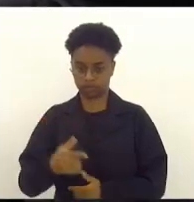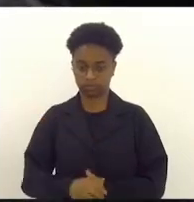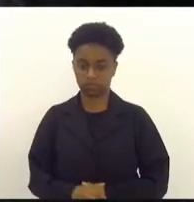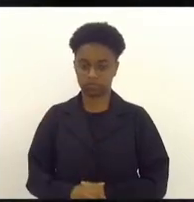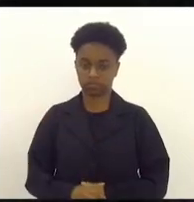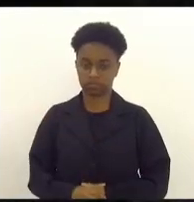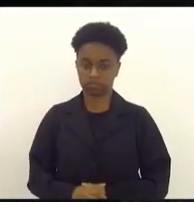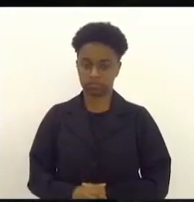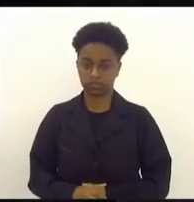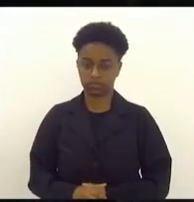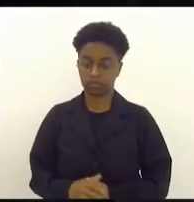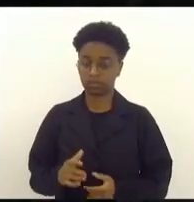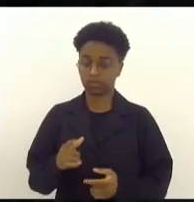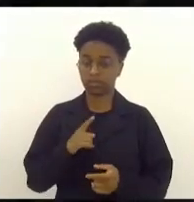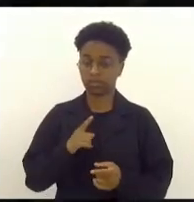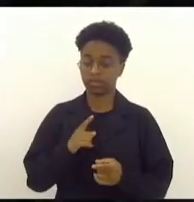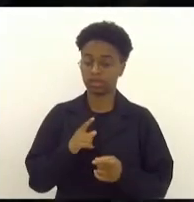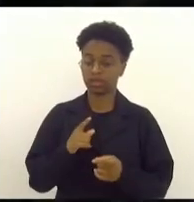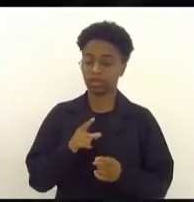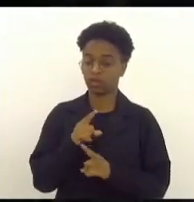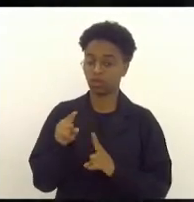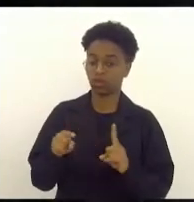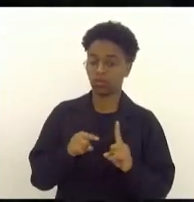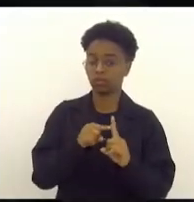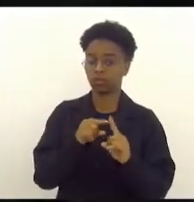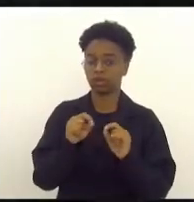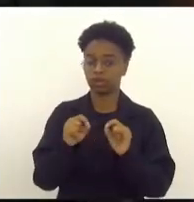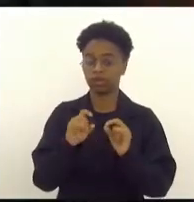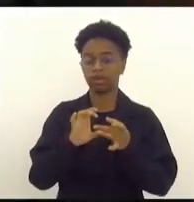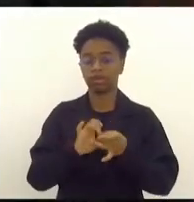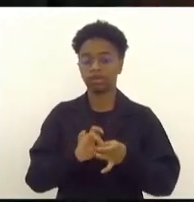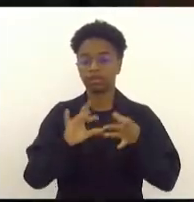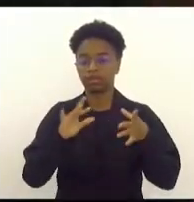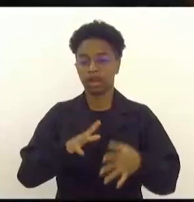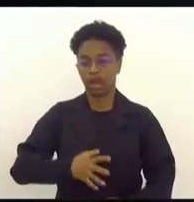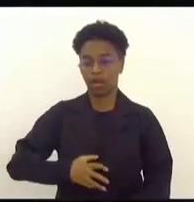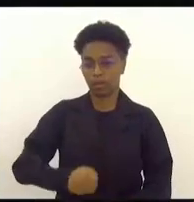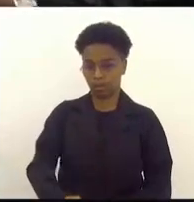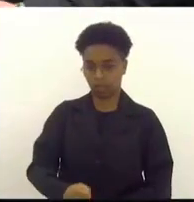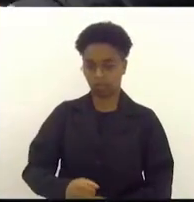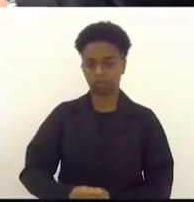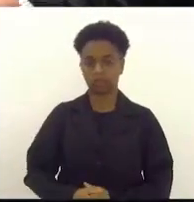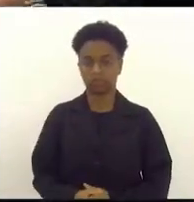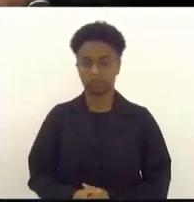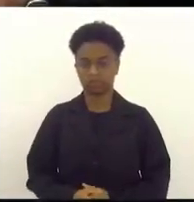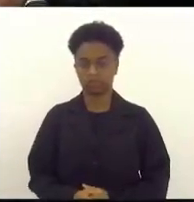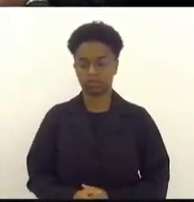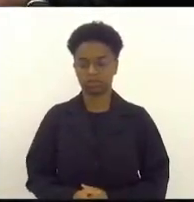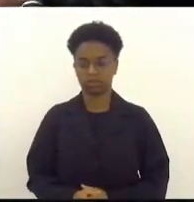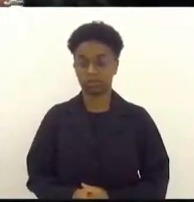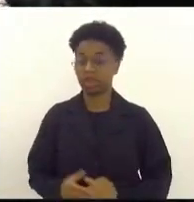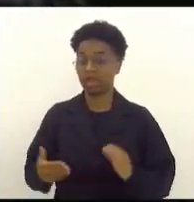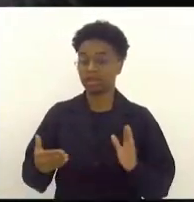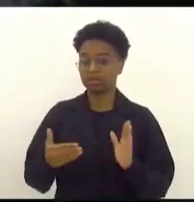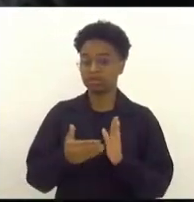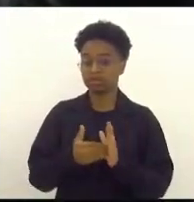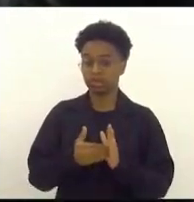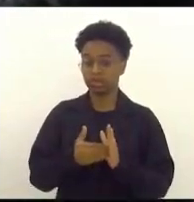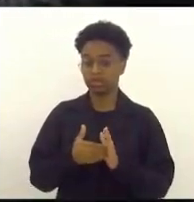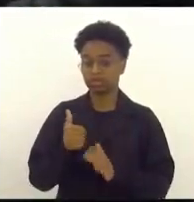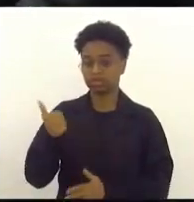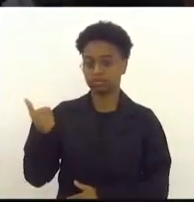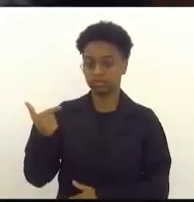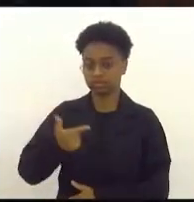que tem como intenção legalizar o aborto Deputado Chico Machado até a décima